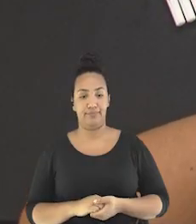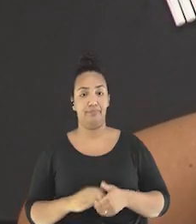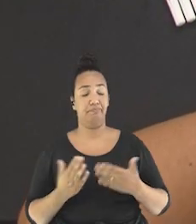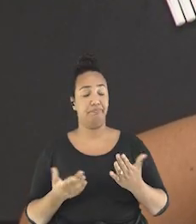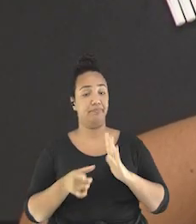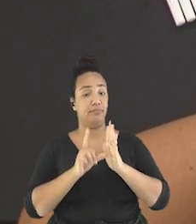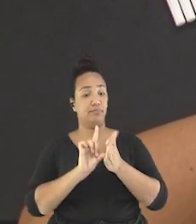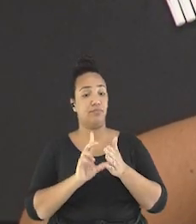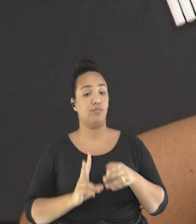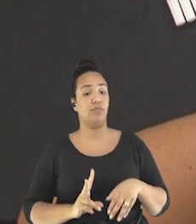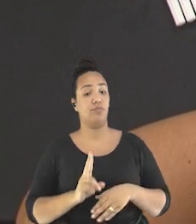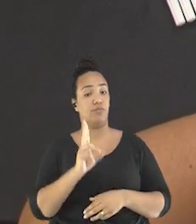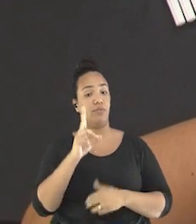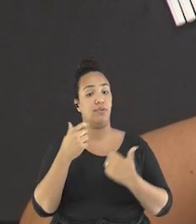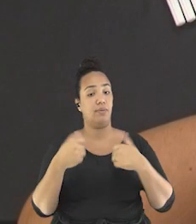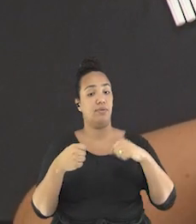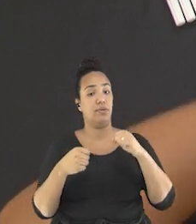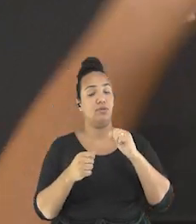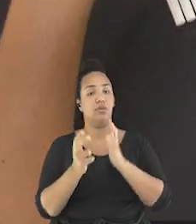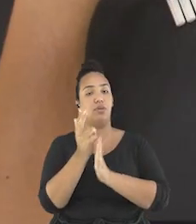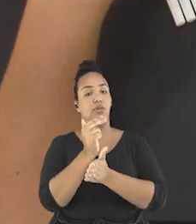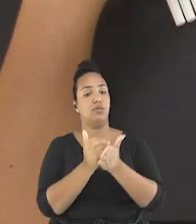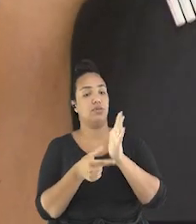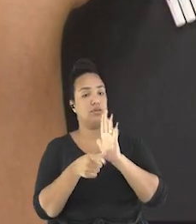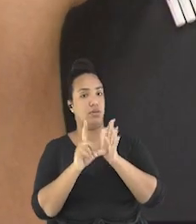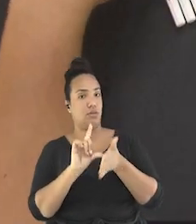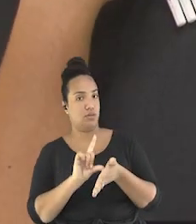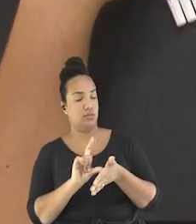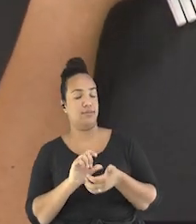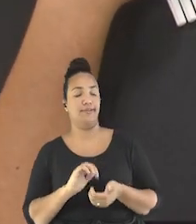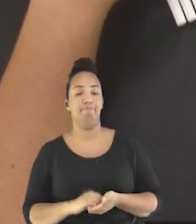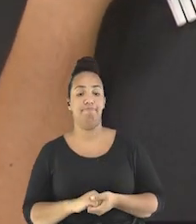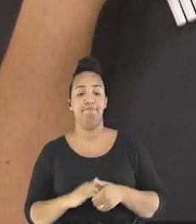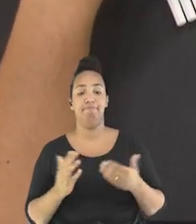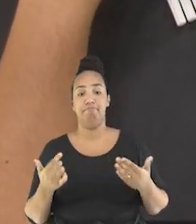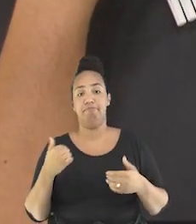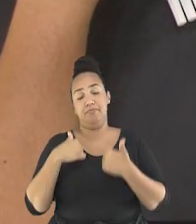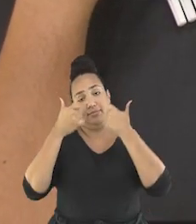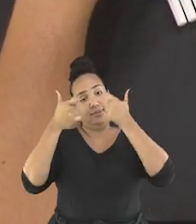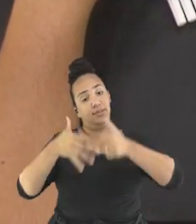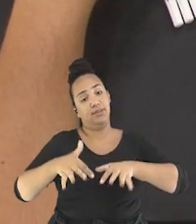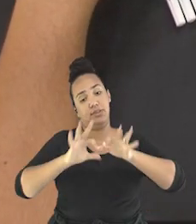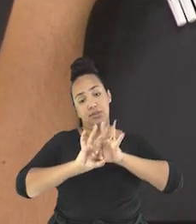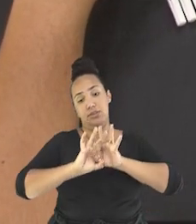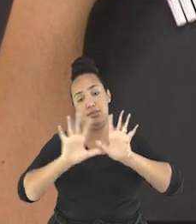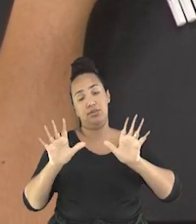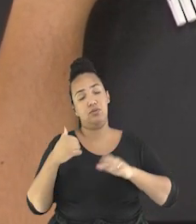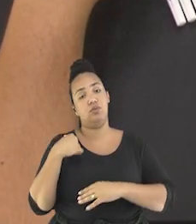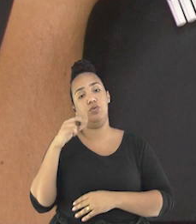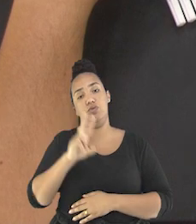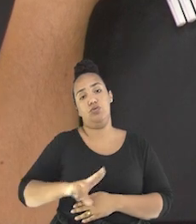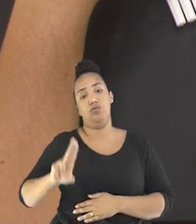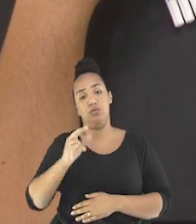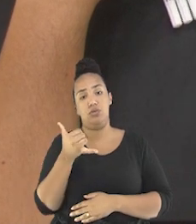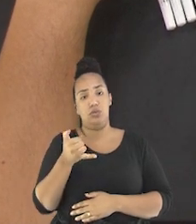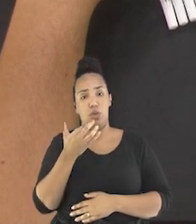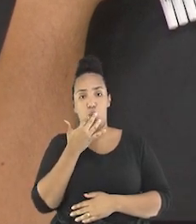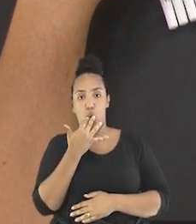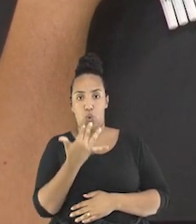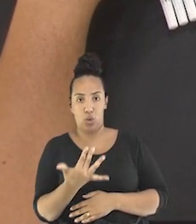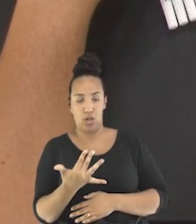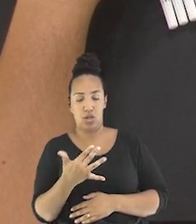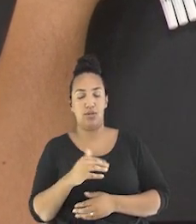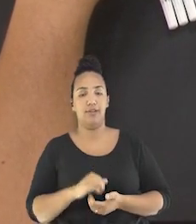E antes de recortar, a gente vai fazer a arte, né? Pra ficar mais fácil. E aí, como eu disse, ela é livre. Eu vou usar